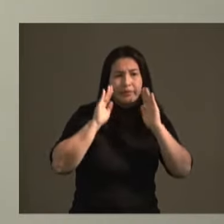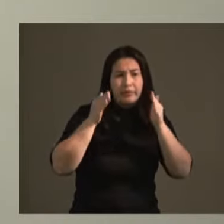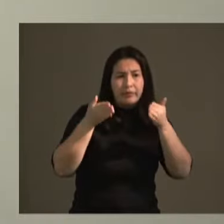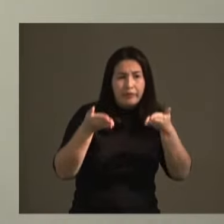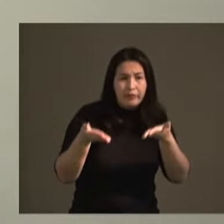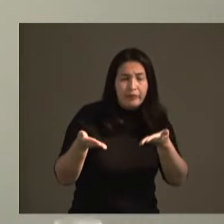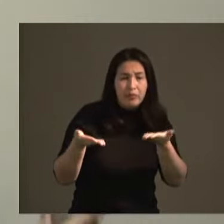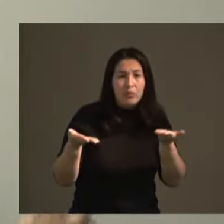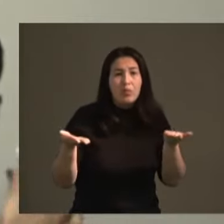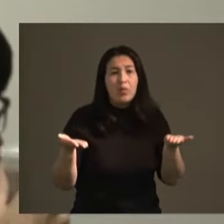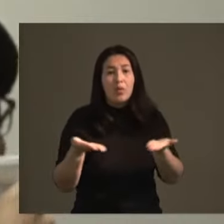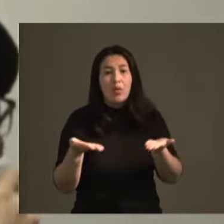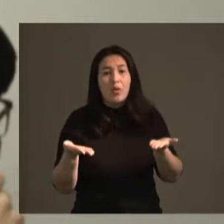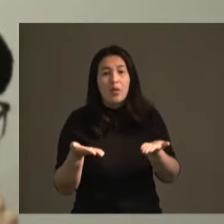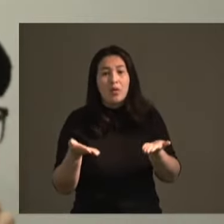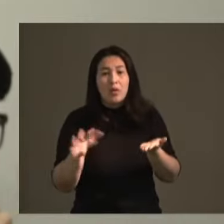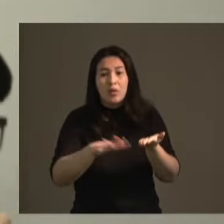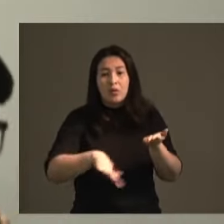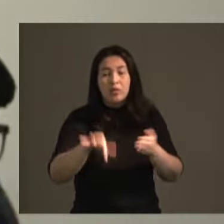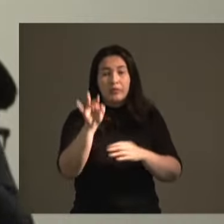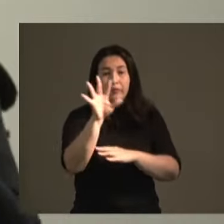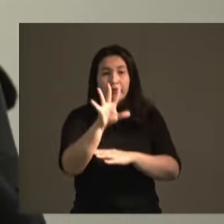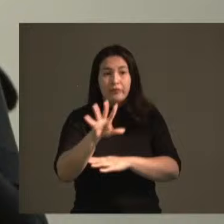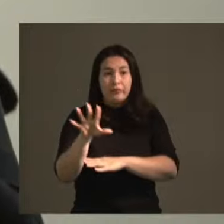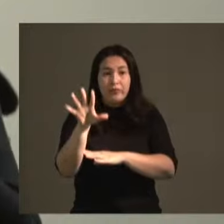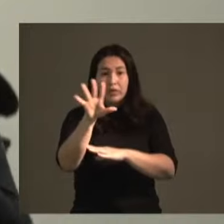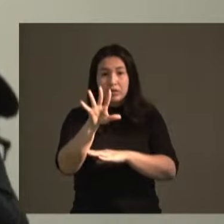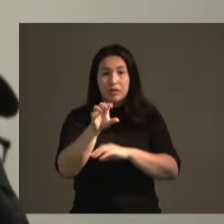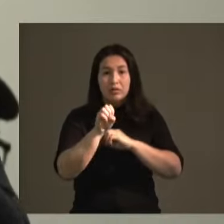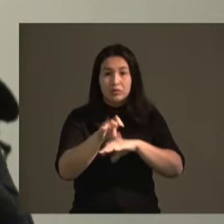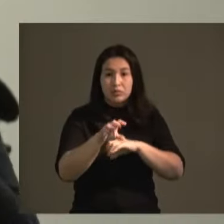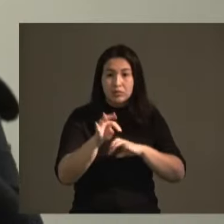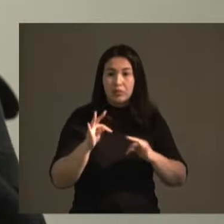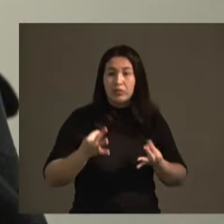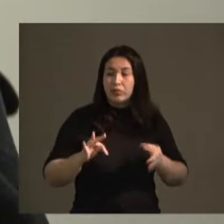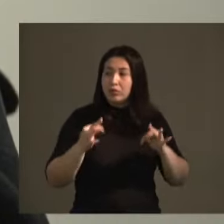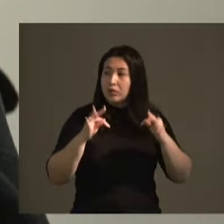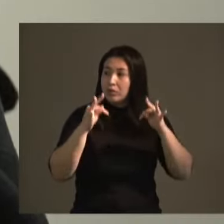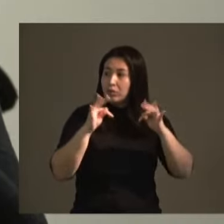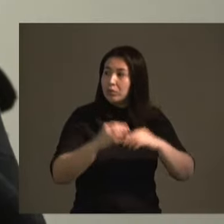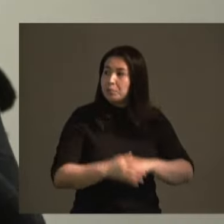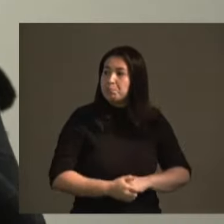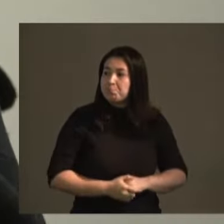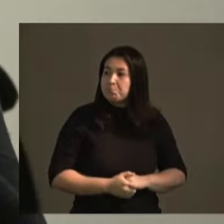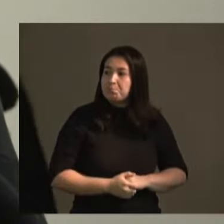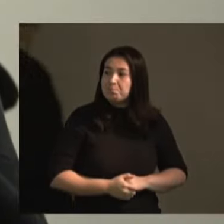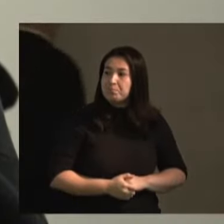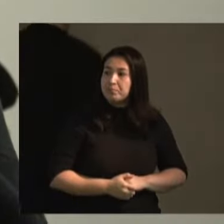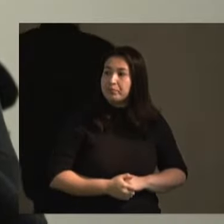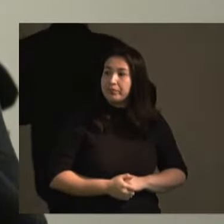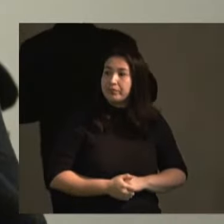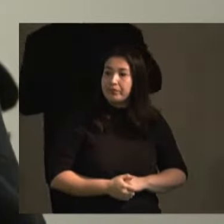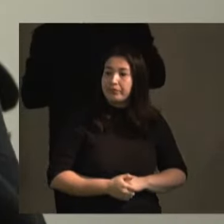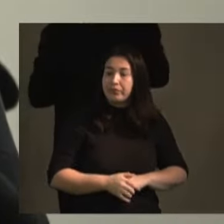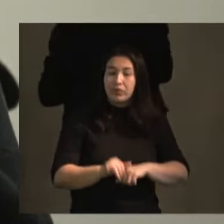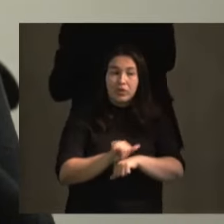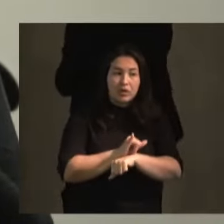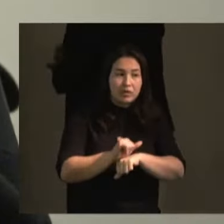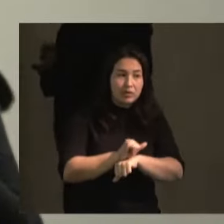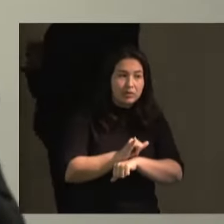questionamento para a rede federal de educação profissional científica e tecnológica, que é mencionada por 3 vezes ali nas estratégias,